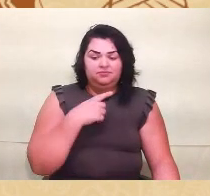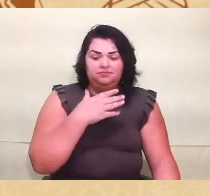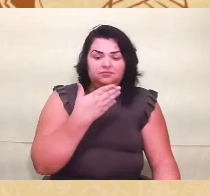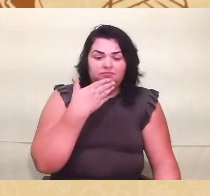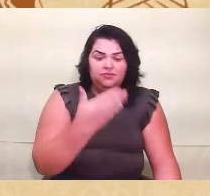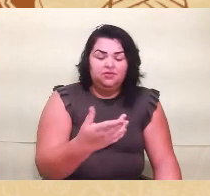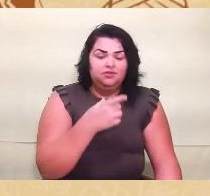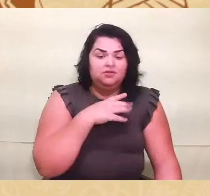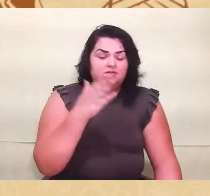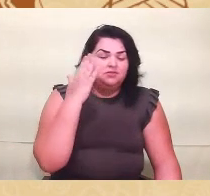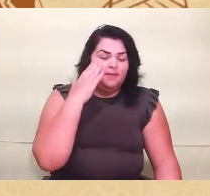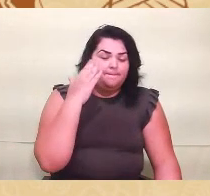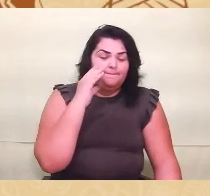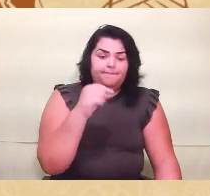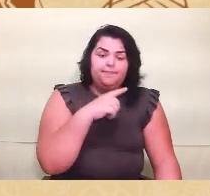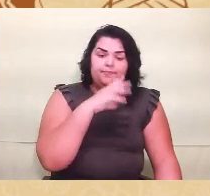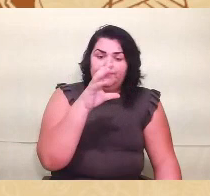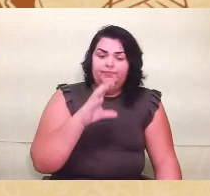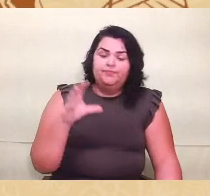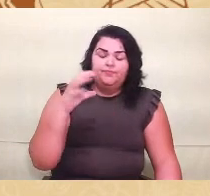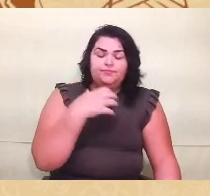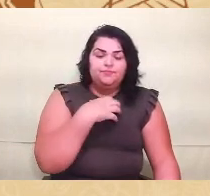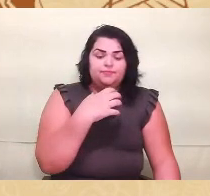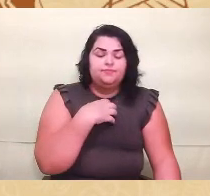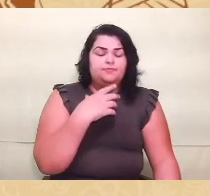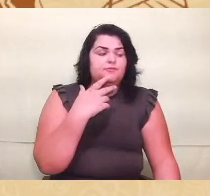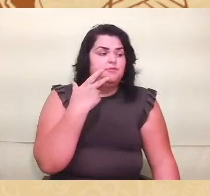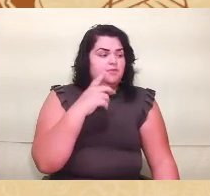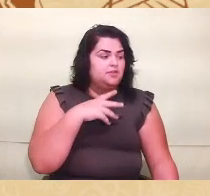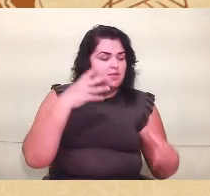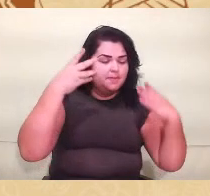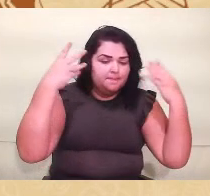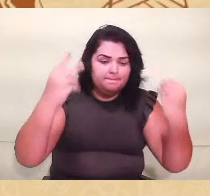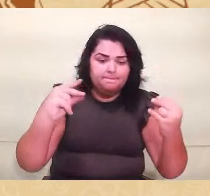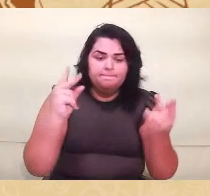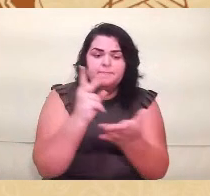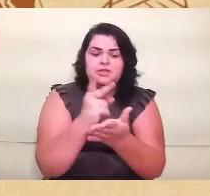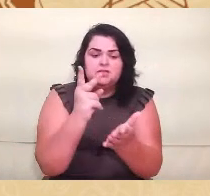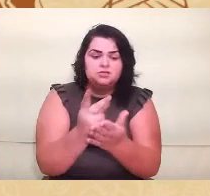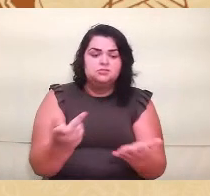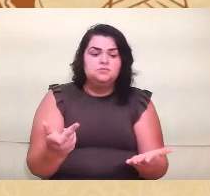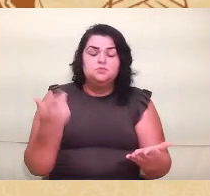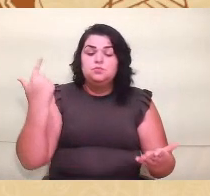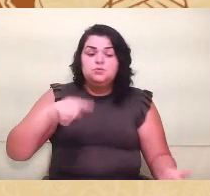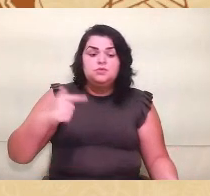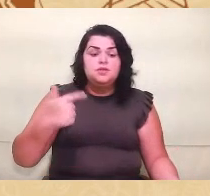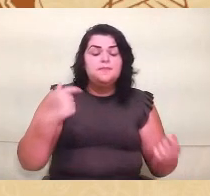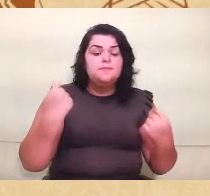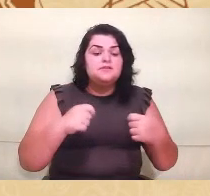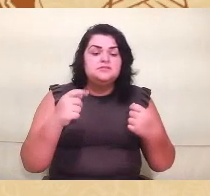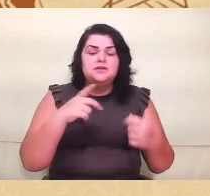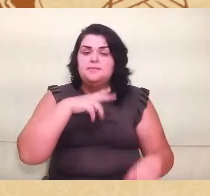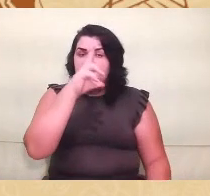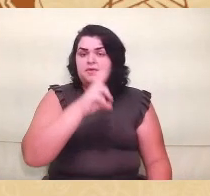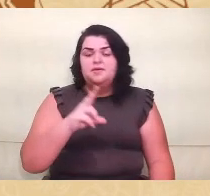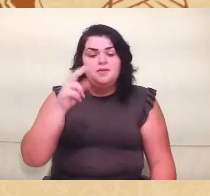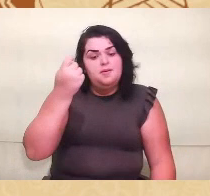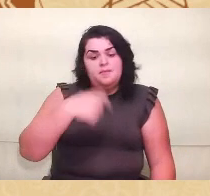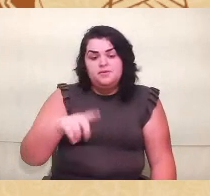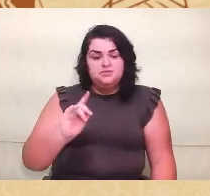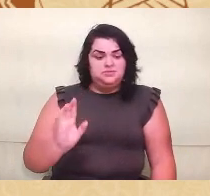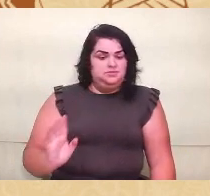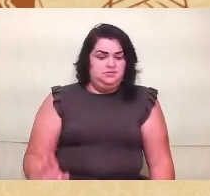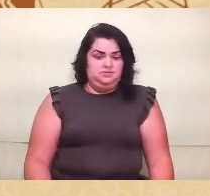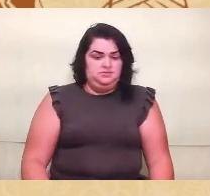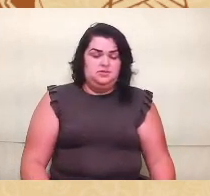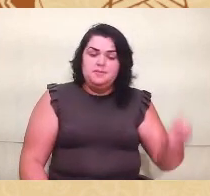o que é psicanálise. Fazemos rituais, rezos e pagerâncias sem precisarmos de pastores, padres, bispos,